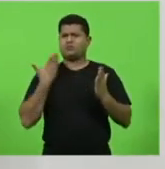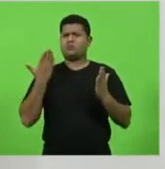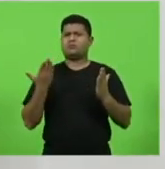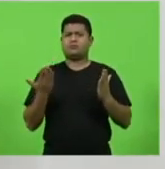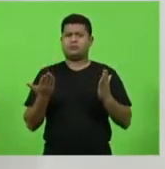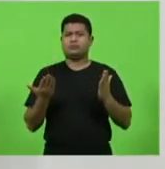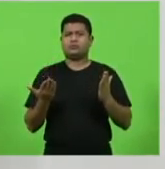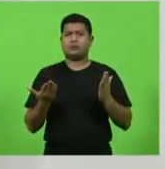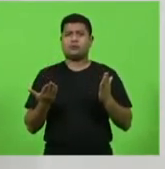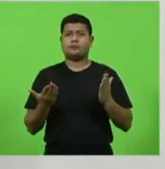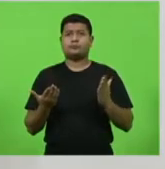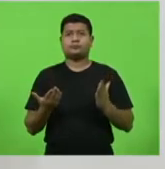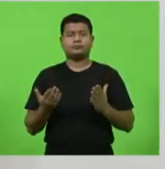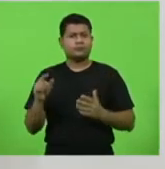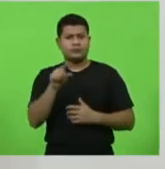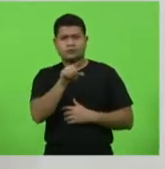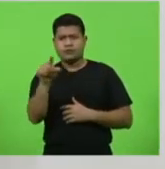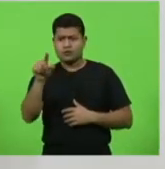Quem é cristão aqui?